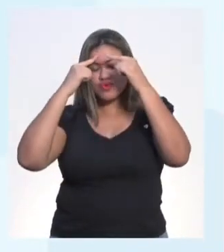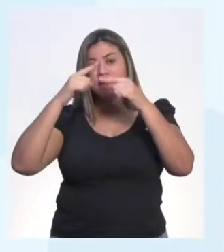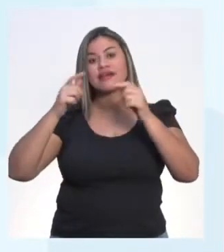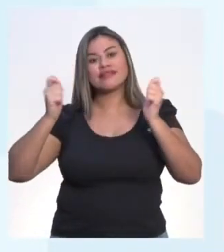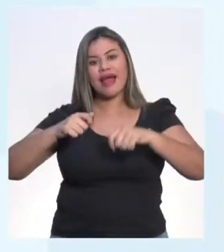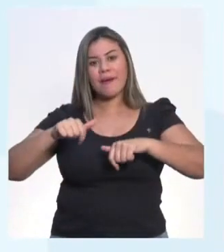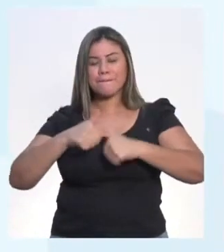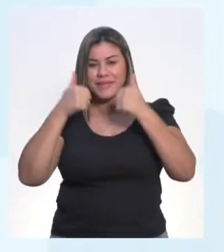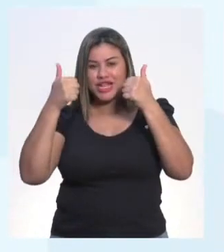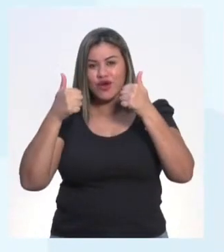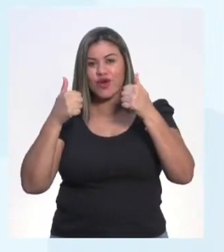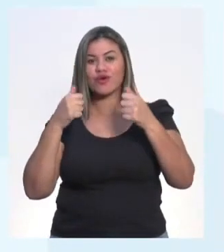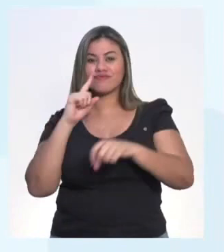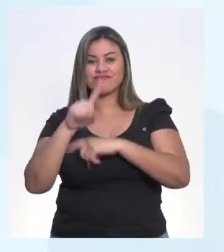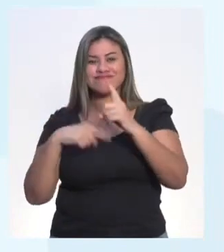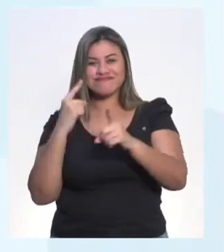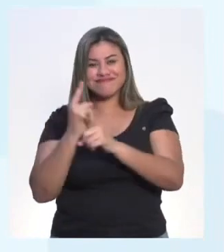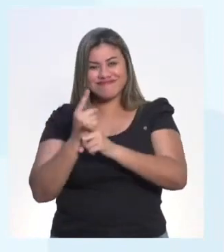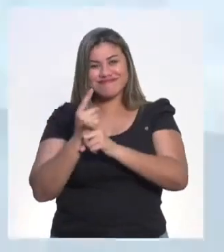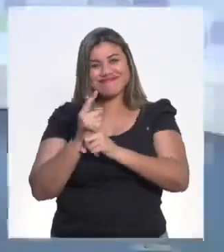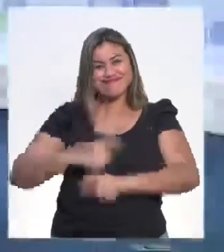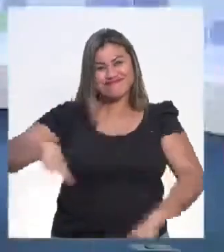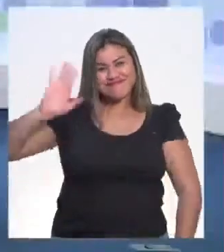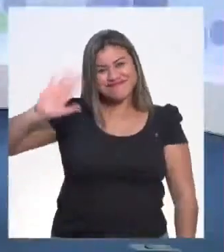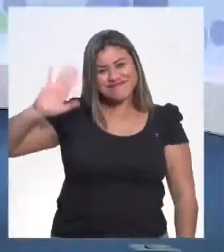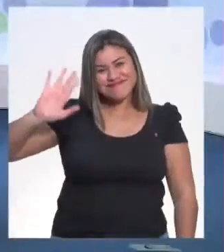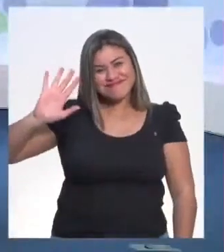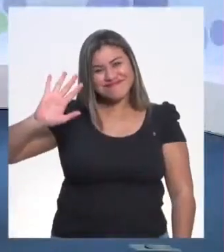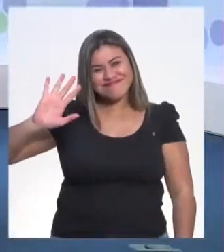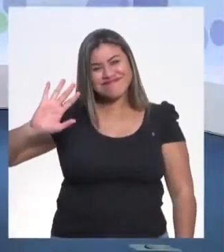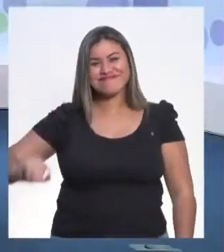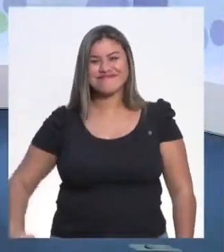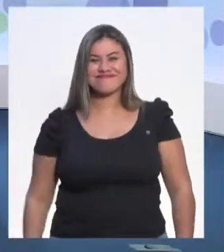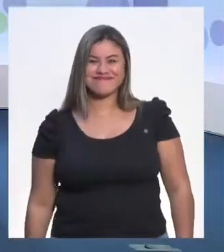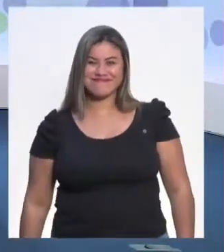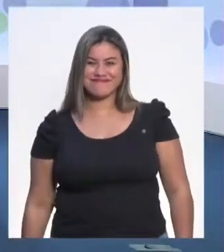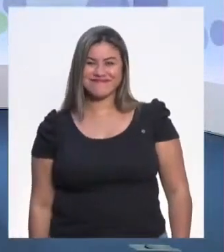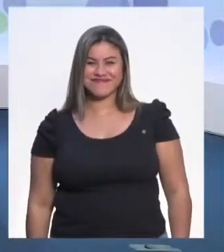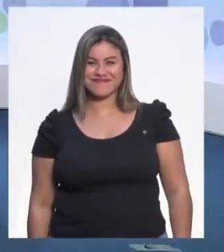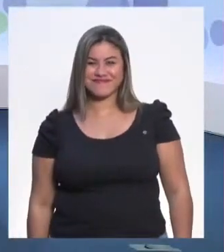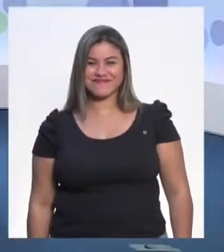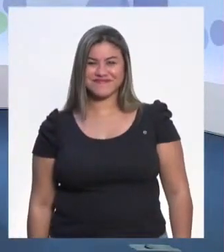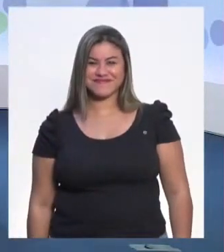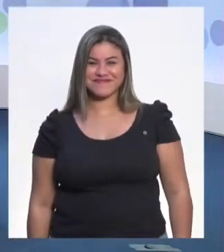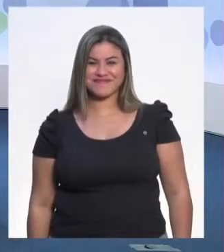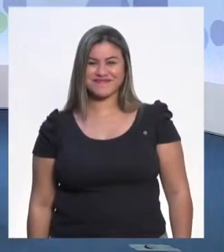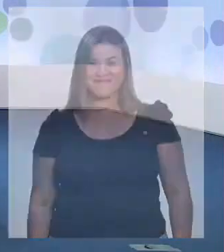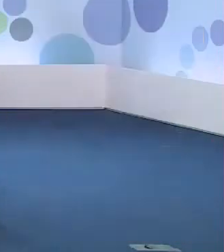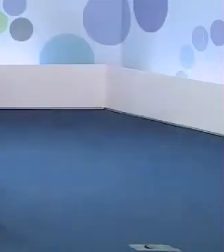gente pode melhorar, tá bom? Até uma próxima aula, pessoal. Até mais, pessoal. Tchau, tchau.